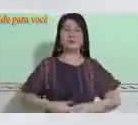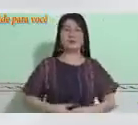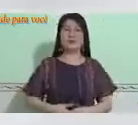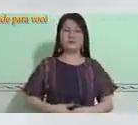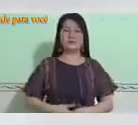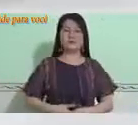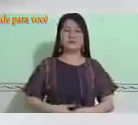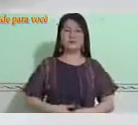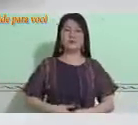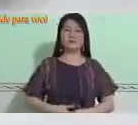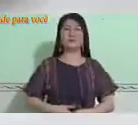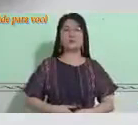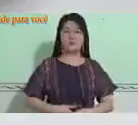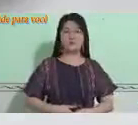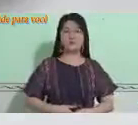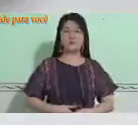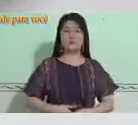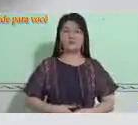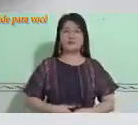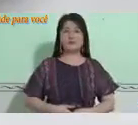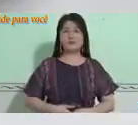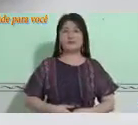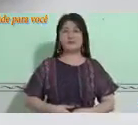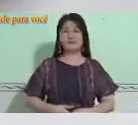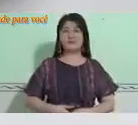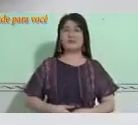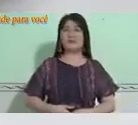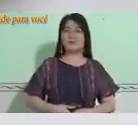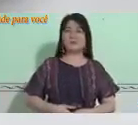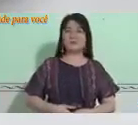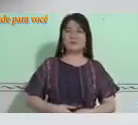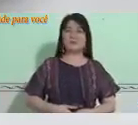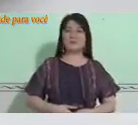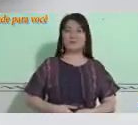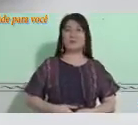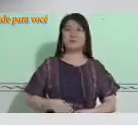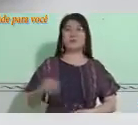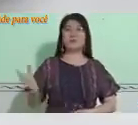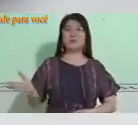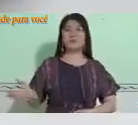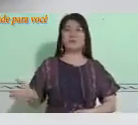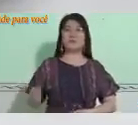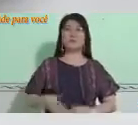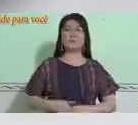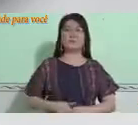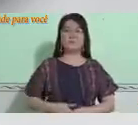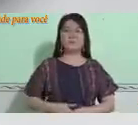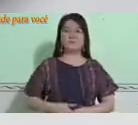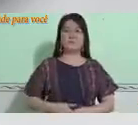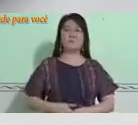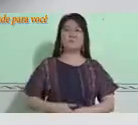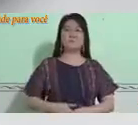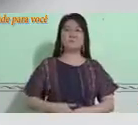Além disso, a enxaqueca como aura pode provocar sintomas sensitivos antes mesmo da dor de cabeça surgir, como